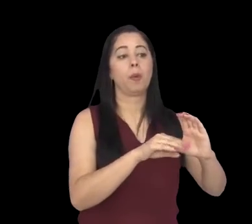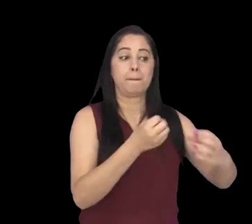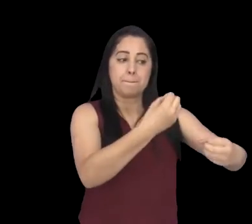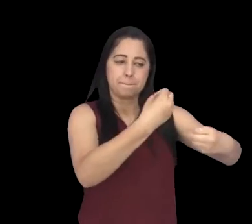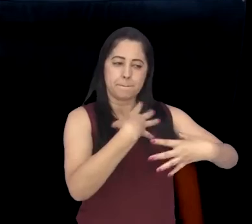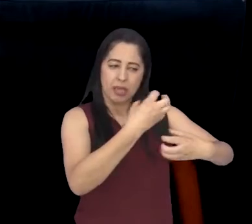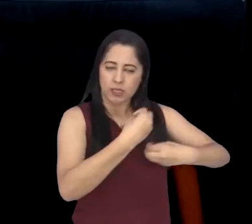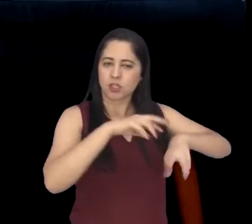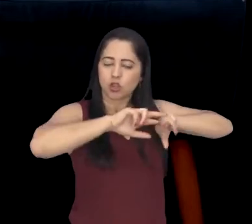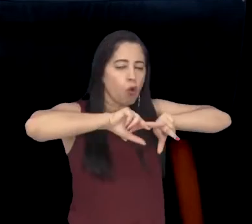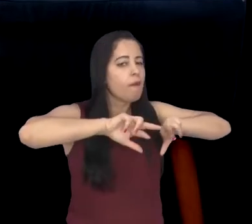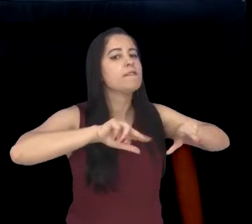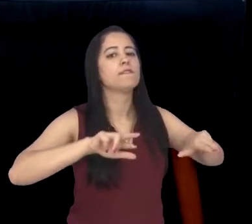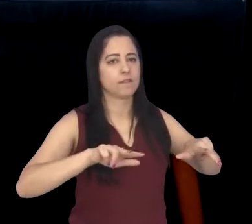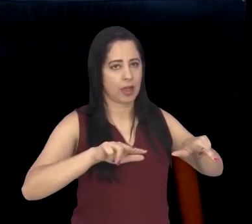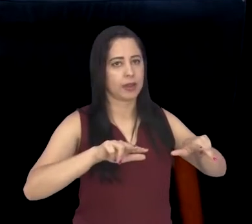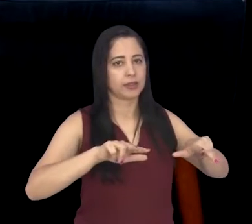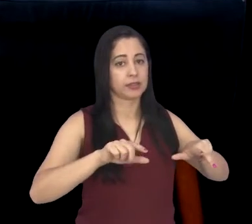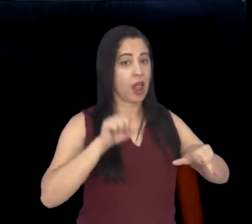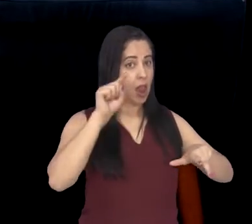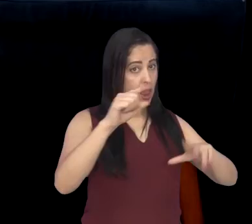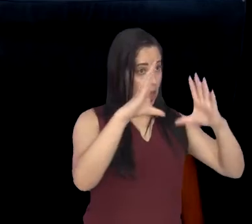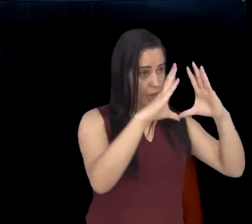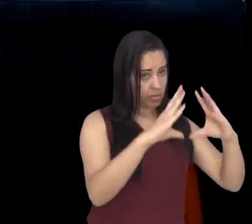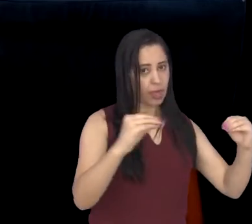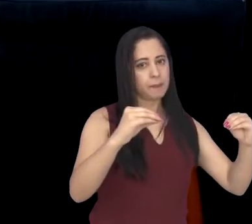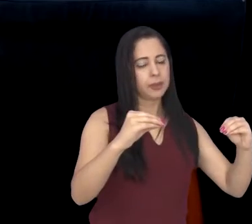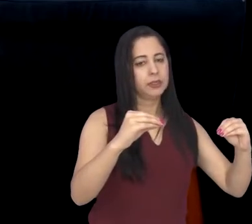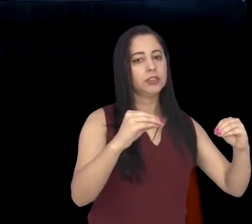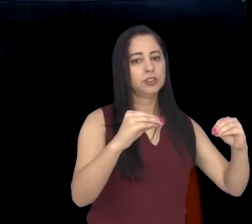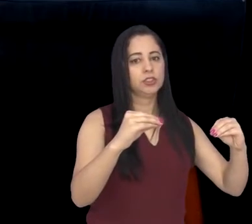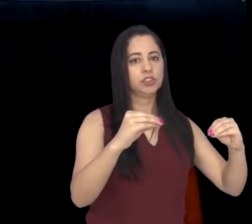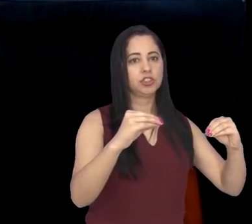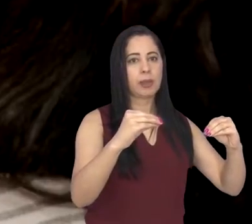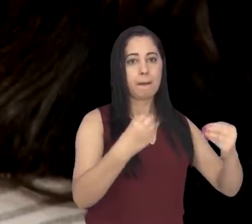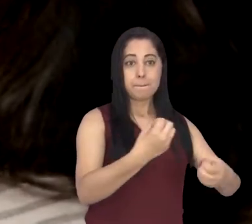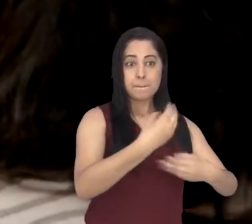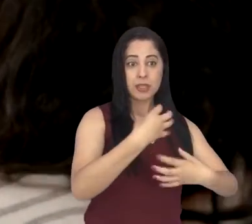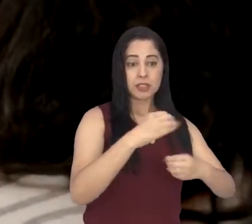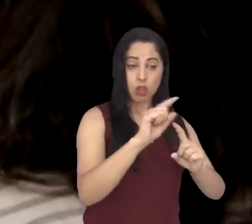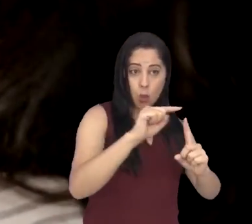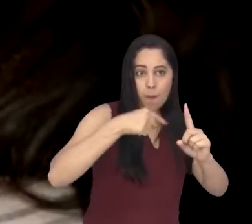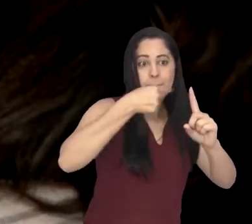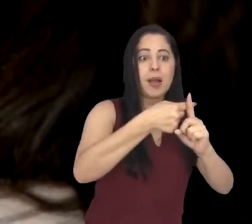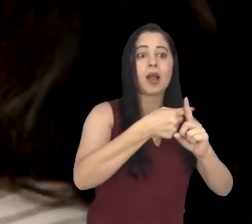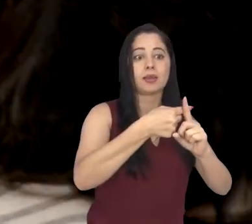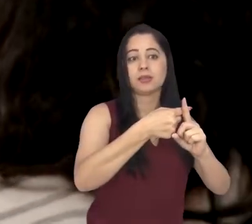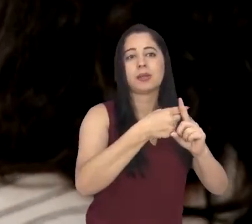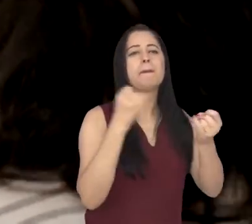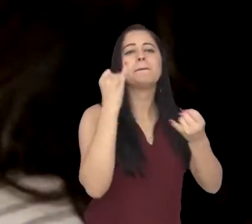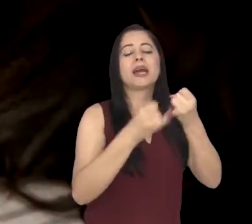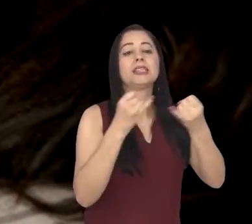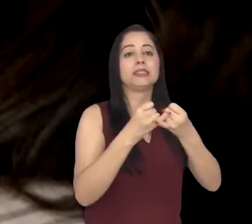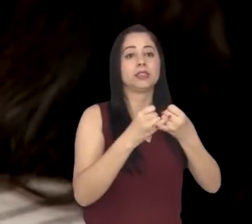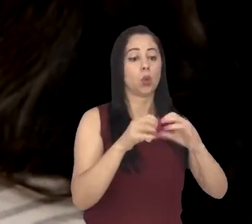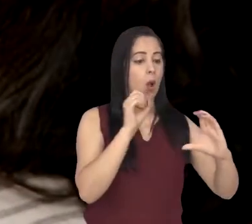compasso. Certo. Certo? A Bandeirantes me deu o caderno, né? E me deu